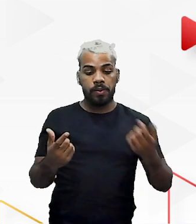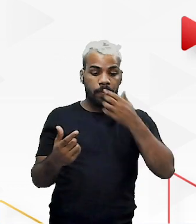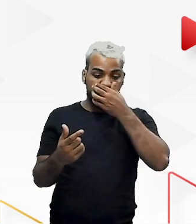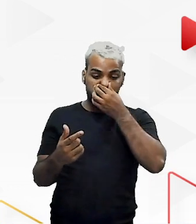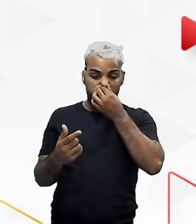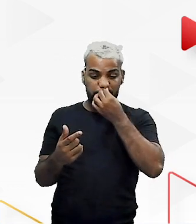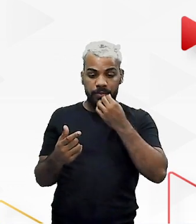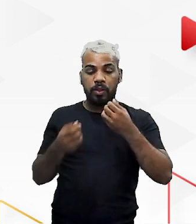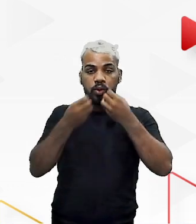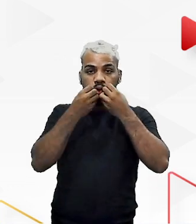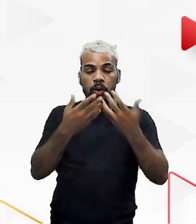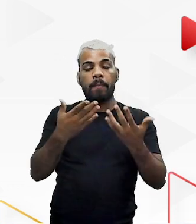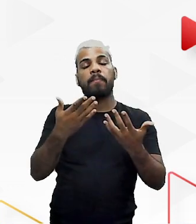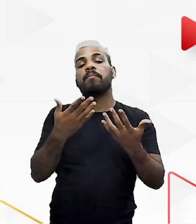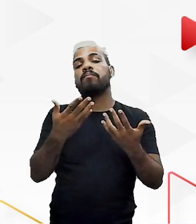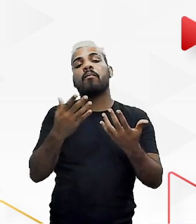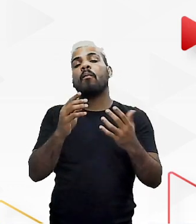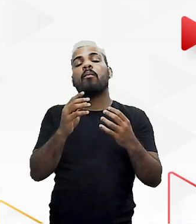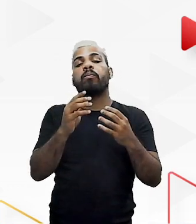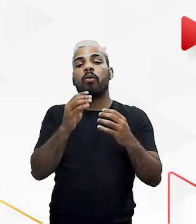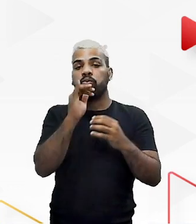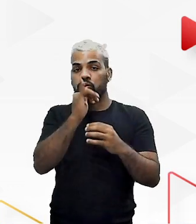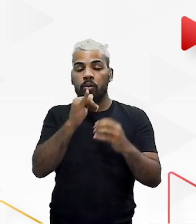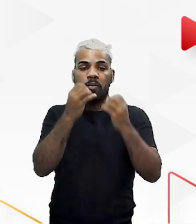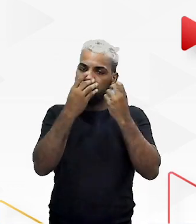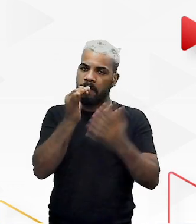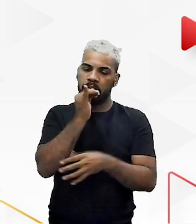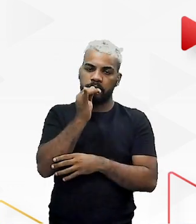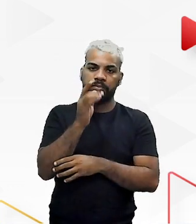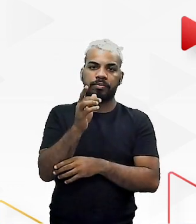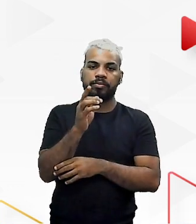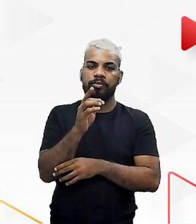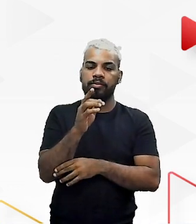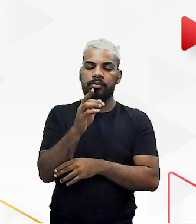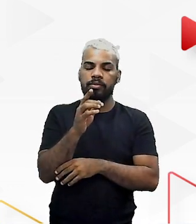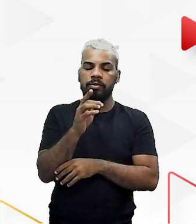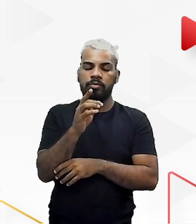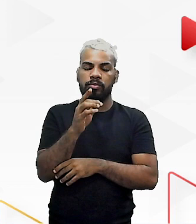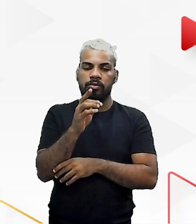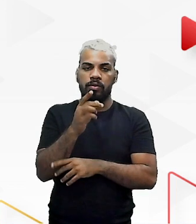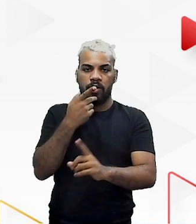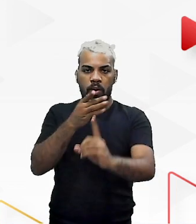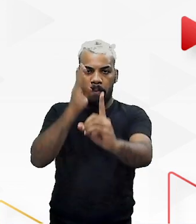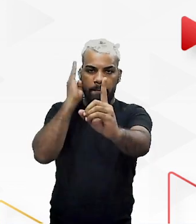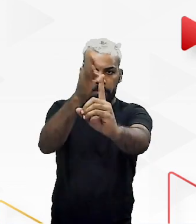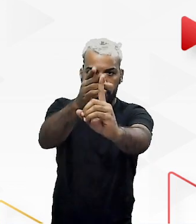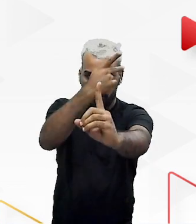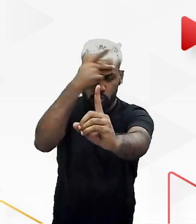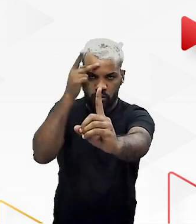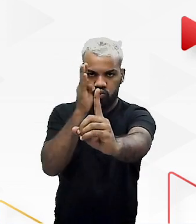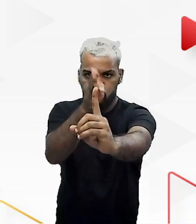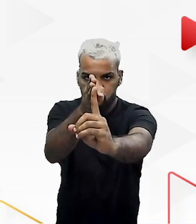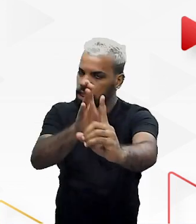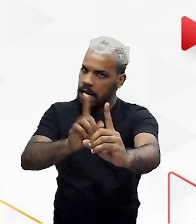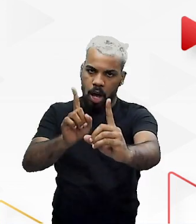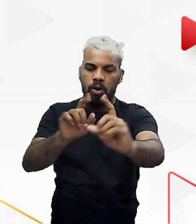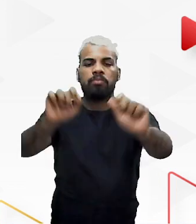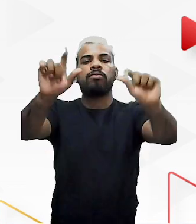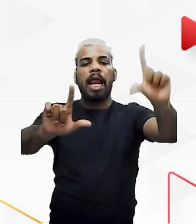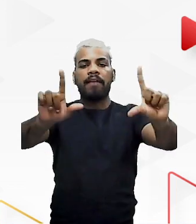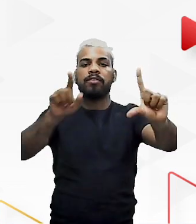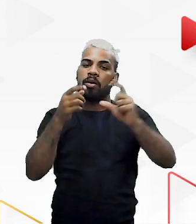indireto, certo? Porque você não está se dirigindo a uma pessoa em específico, mas sim a um público